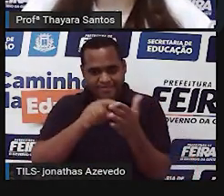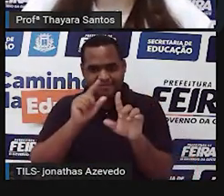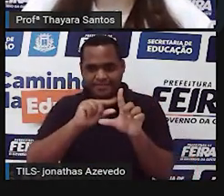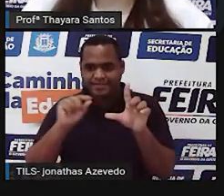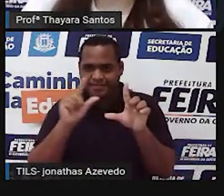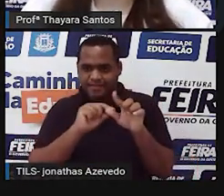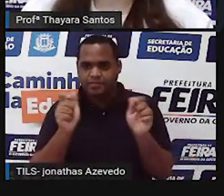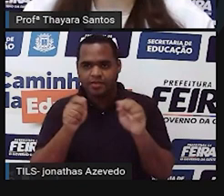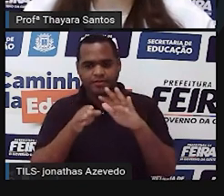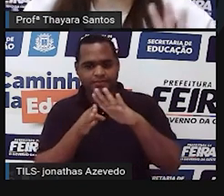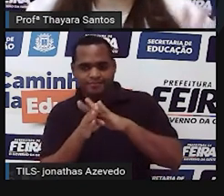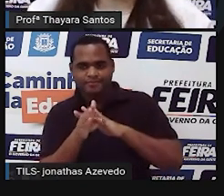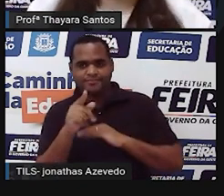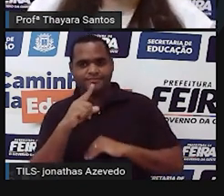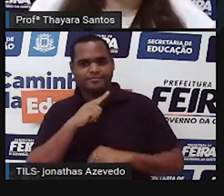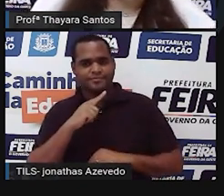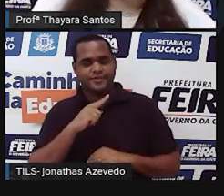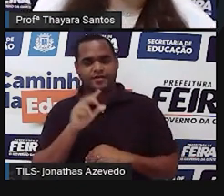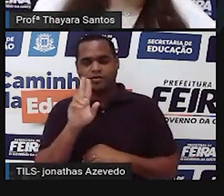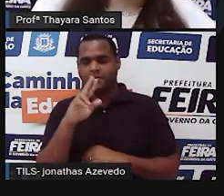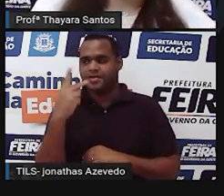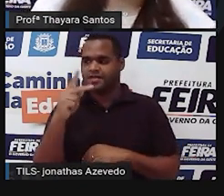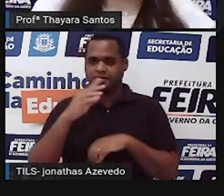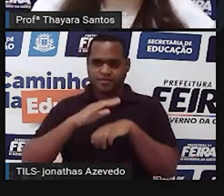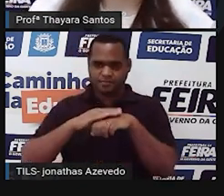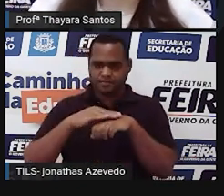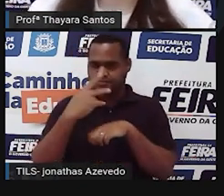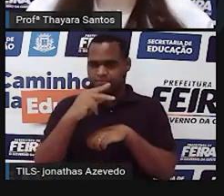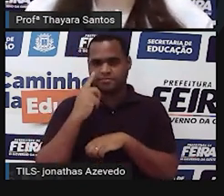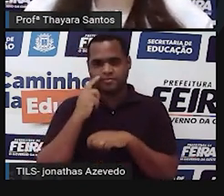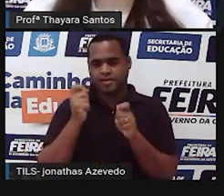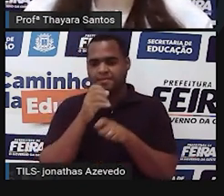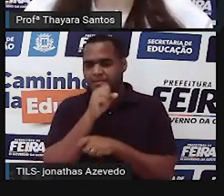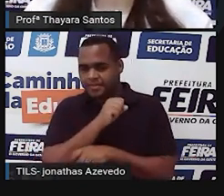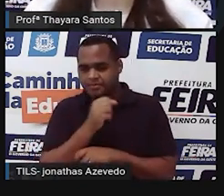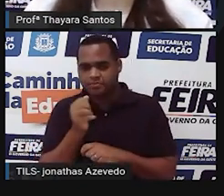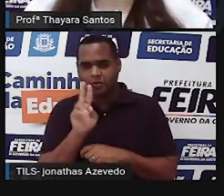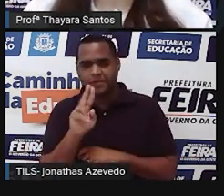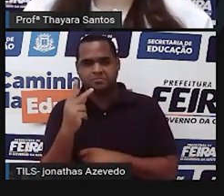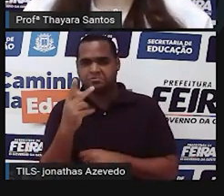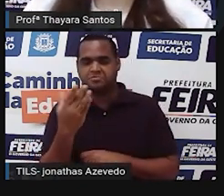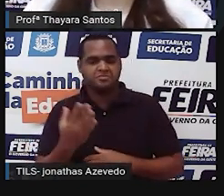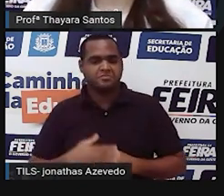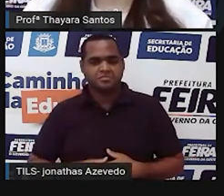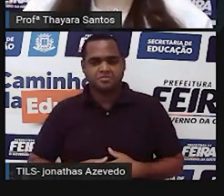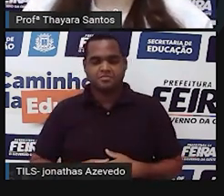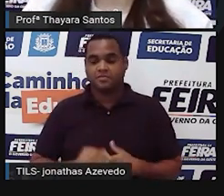para essa tela daqui. É só colocar o nome de vocês. Eu vou botar o meu aqui rapidinho. Clique em